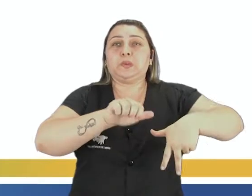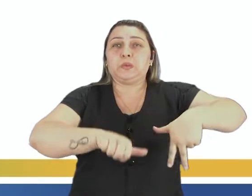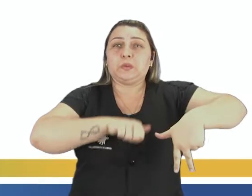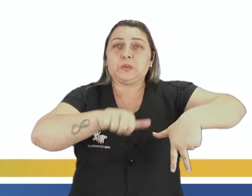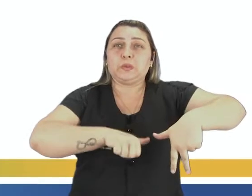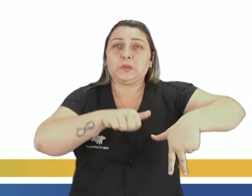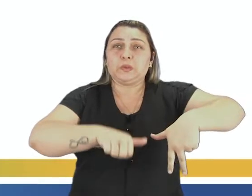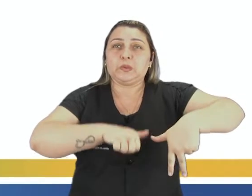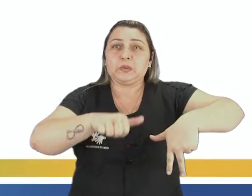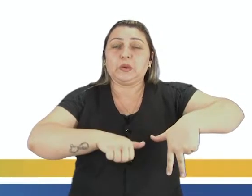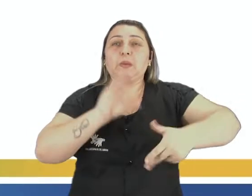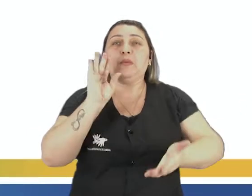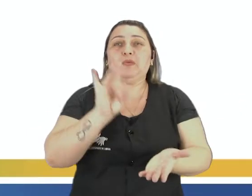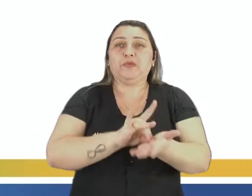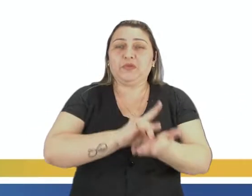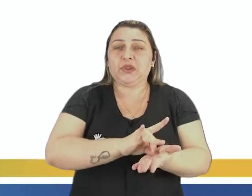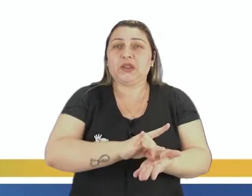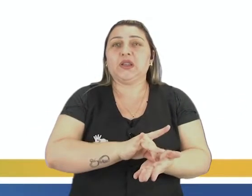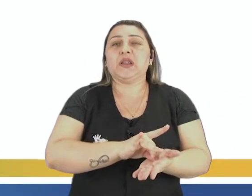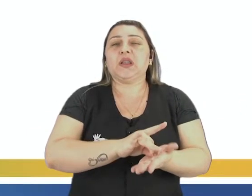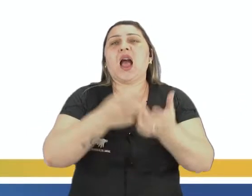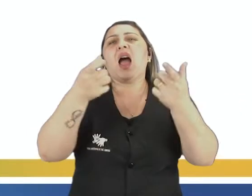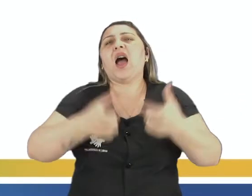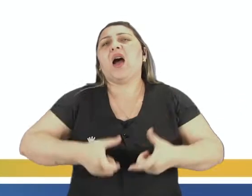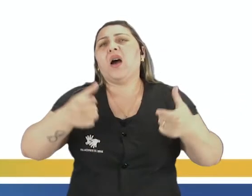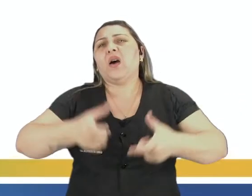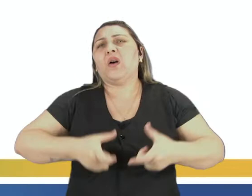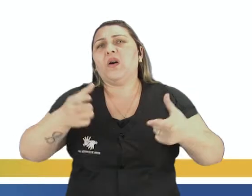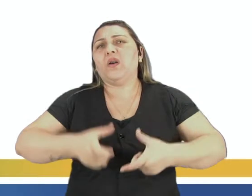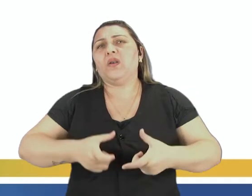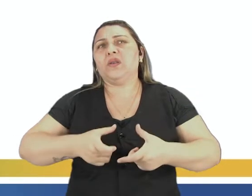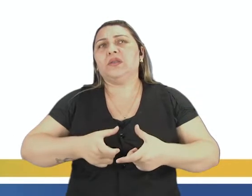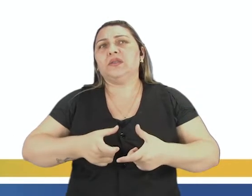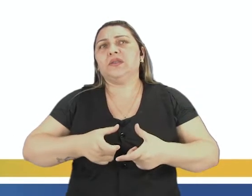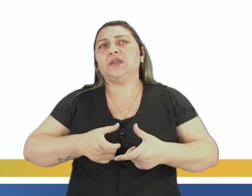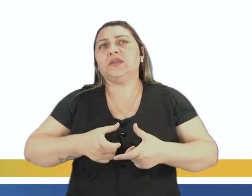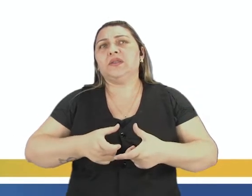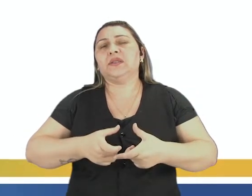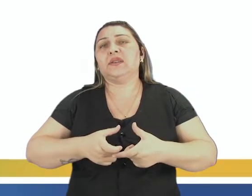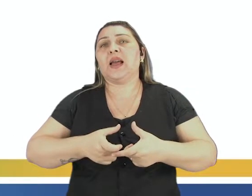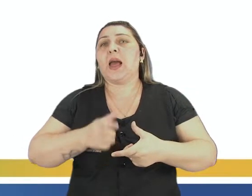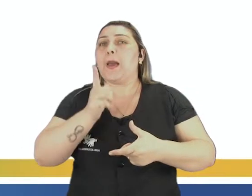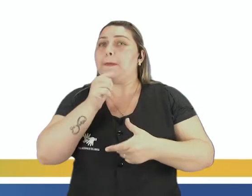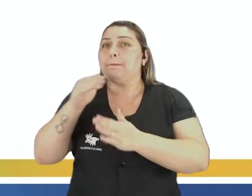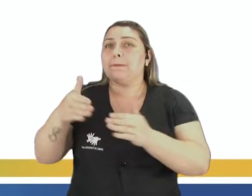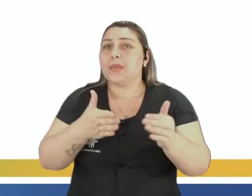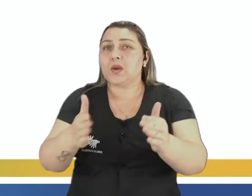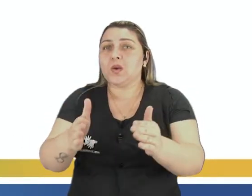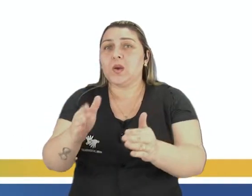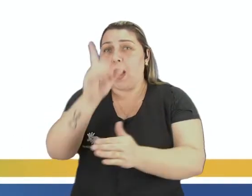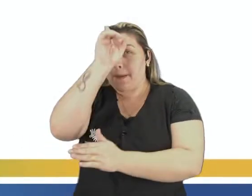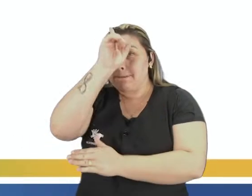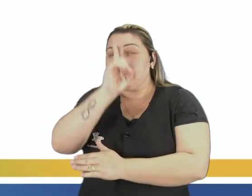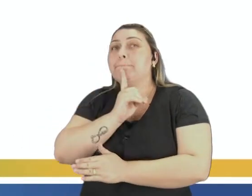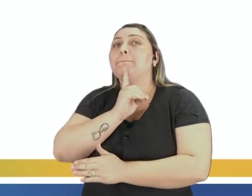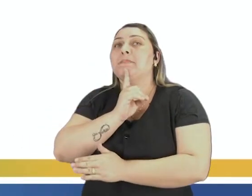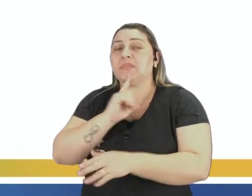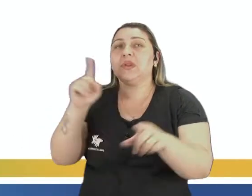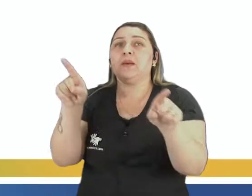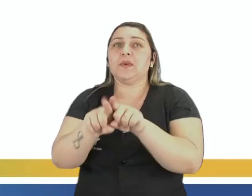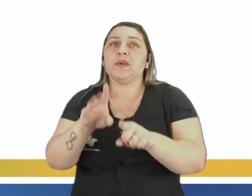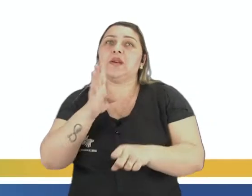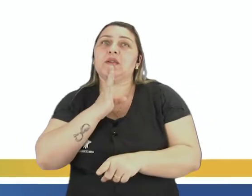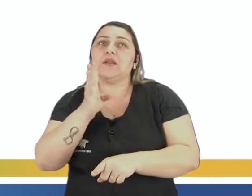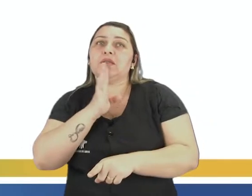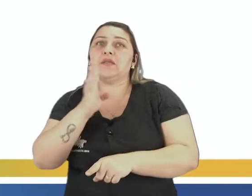se fixar. Eles vão se fixar onde? Eles vão se fixar às margens do Rio Amarelo, conhecido também